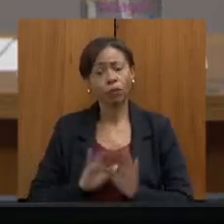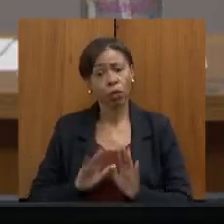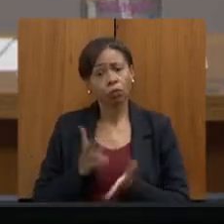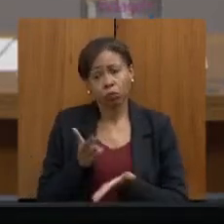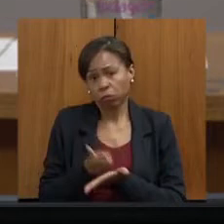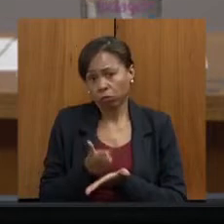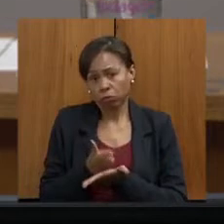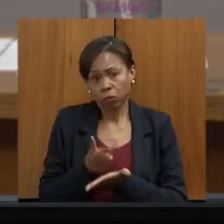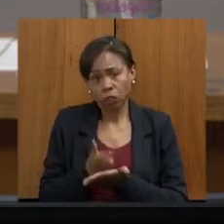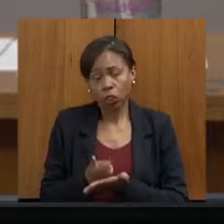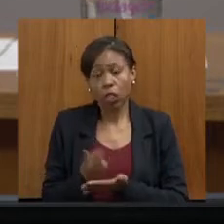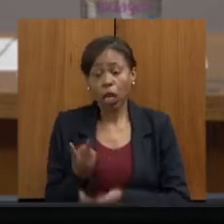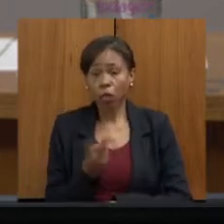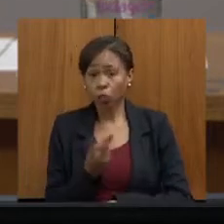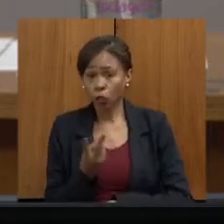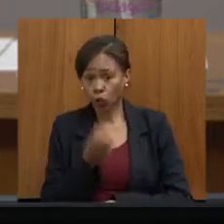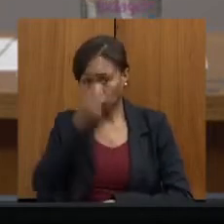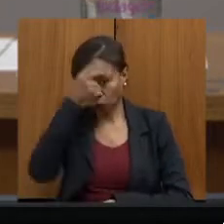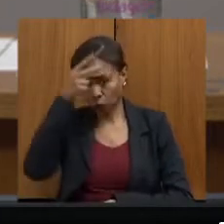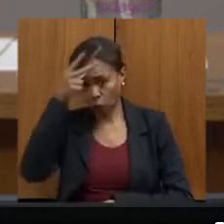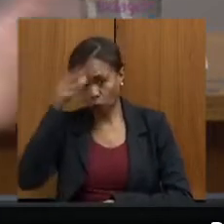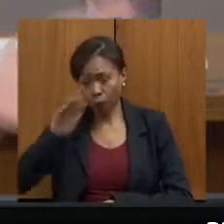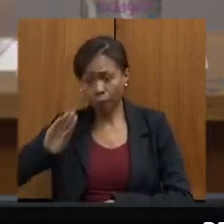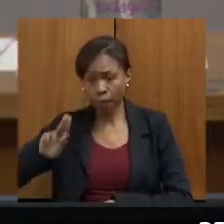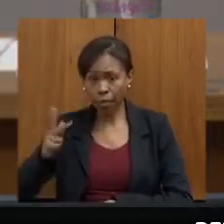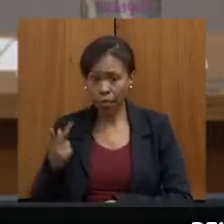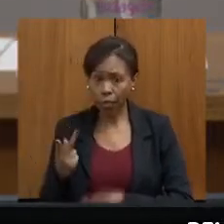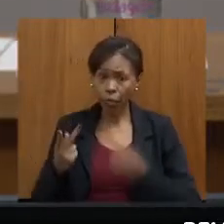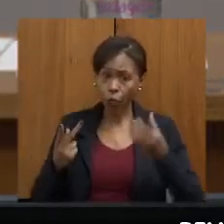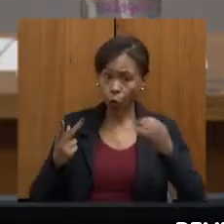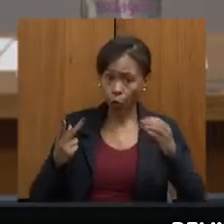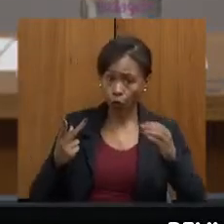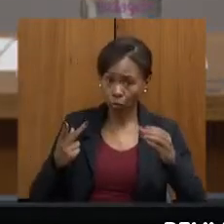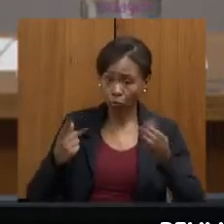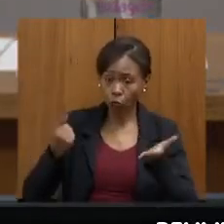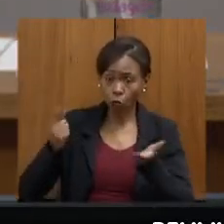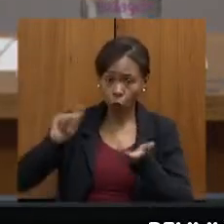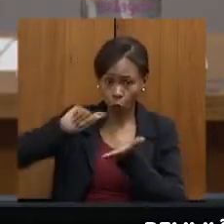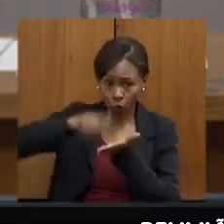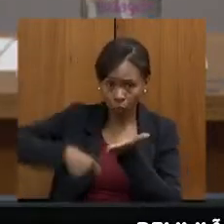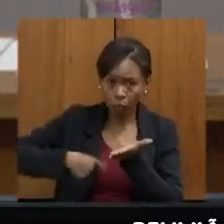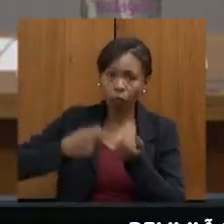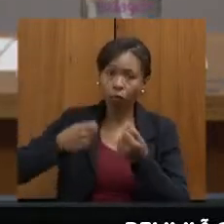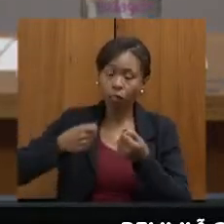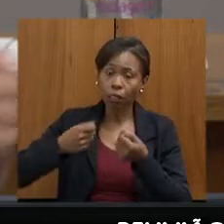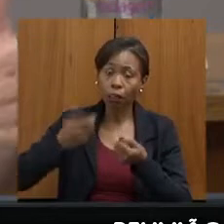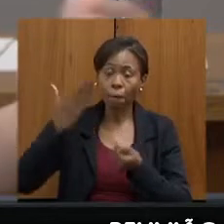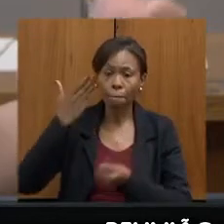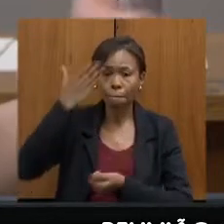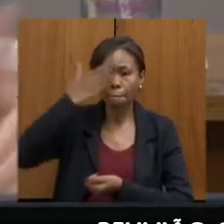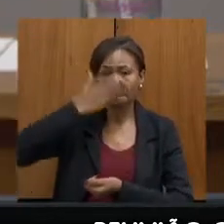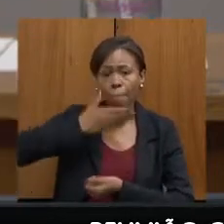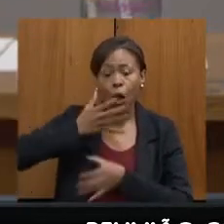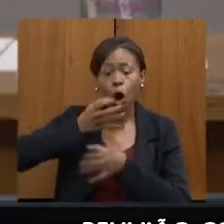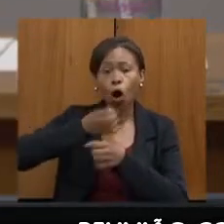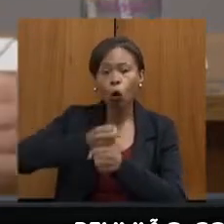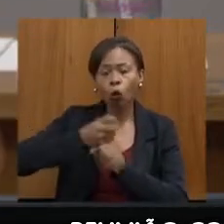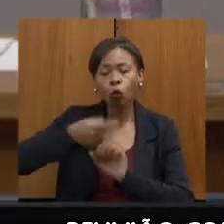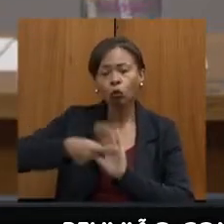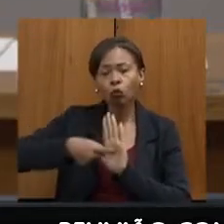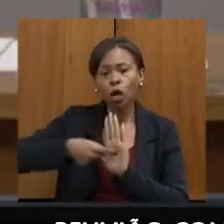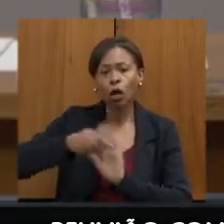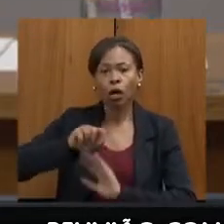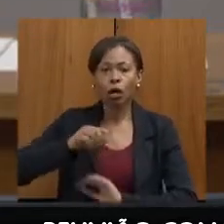continuou no momento em que as duas prefeituras Façam as contratações elas devem prestar contas ao estado e o Estado faz um acompanhamento